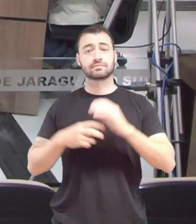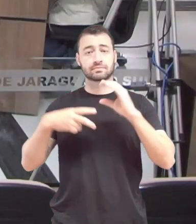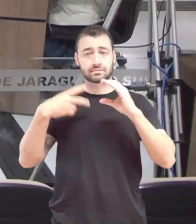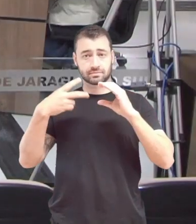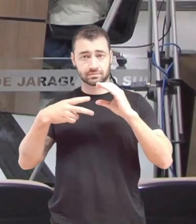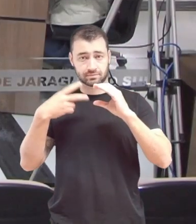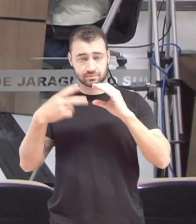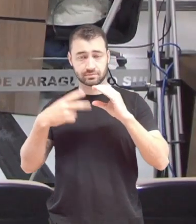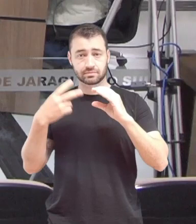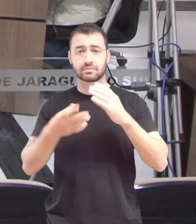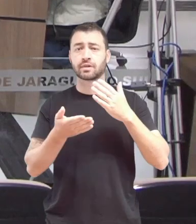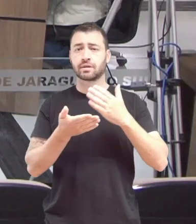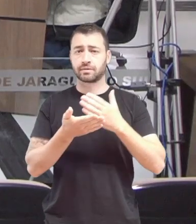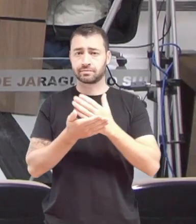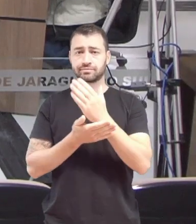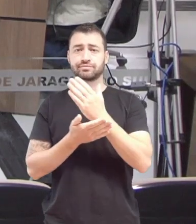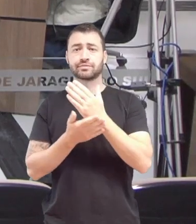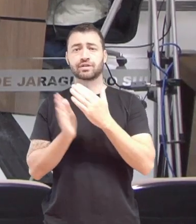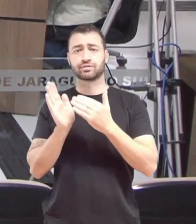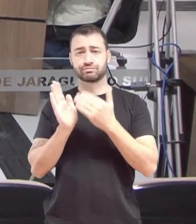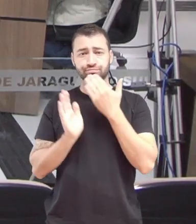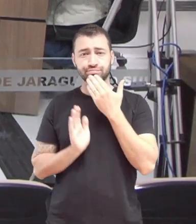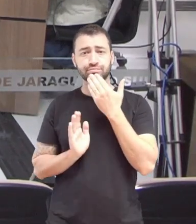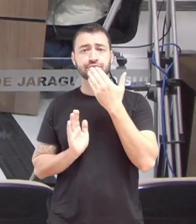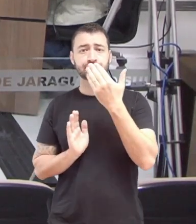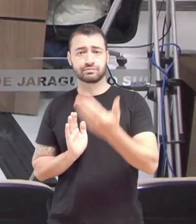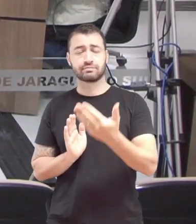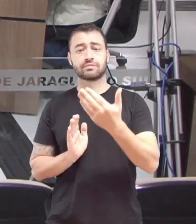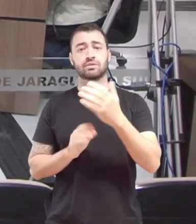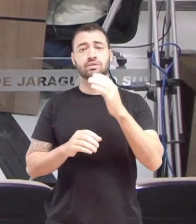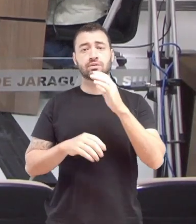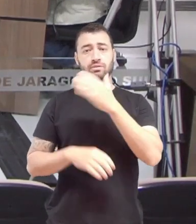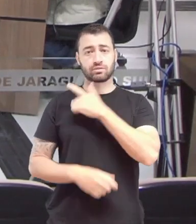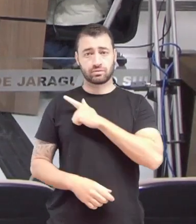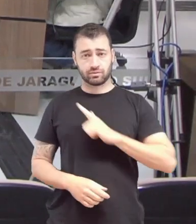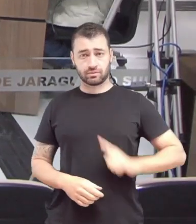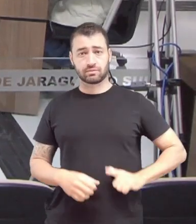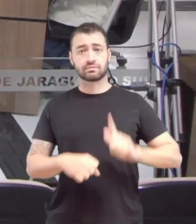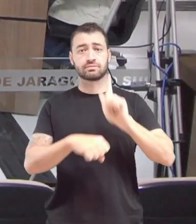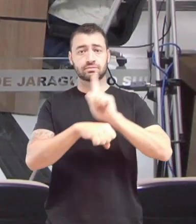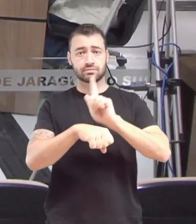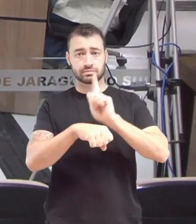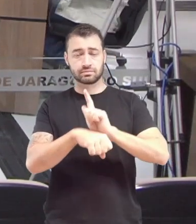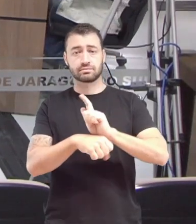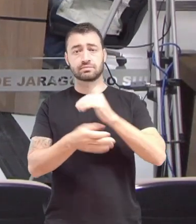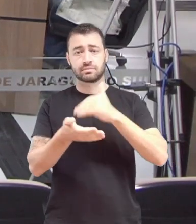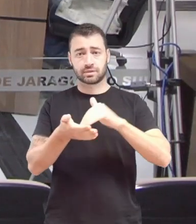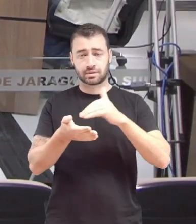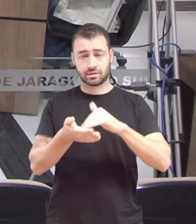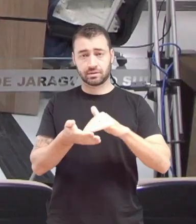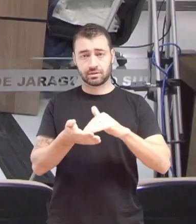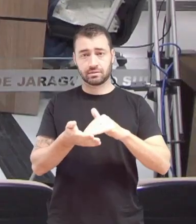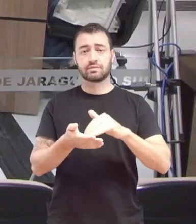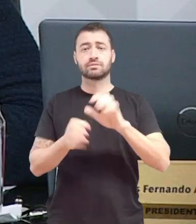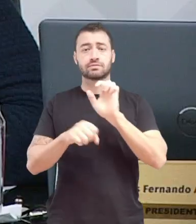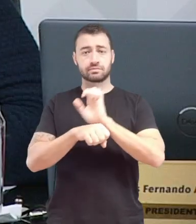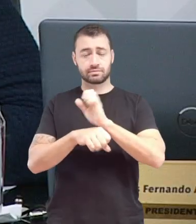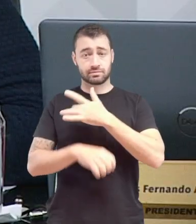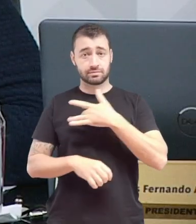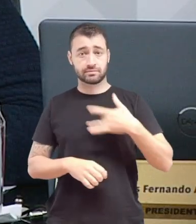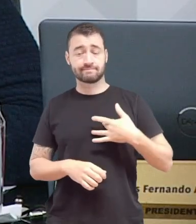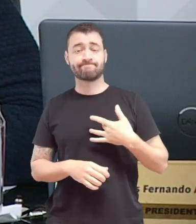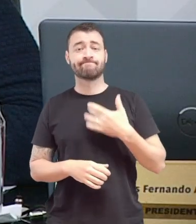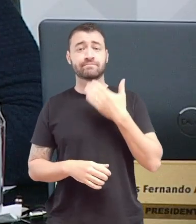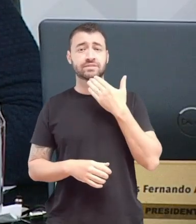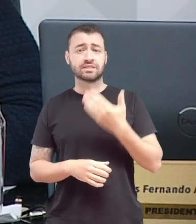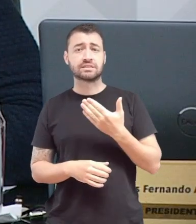a Câmara Municipal de Jaraguá do Sul aprovou a Moção que apela ao governador do Estado e a Secretaria de Estado da Saúde para